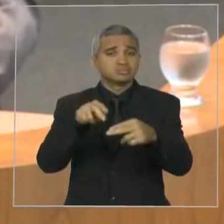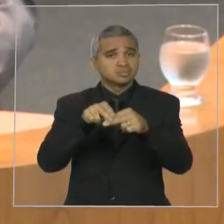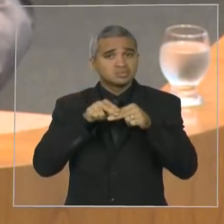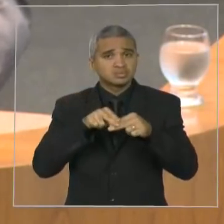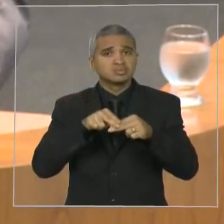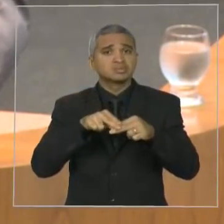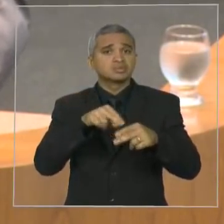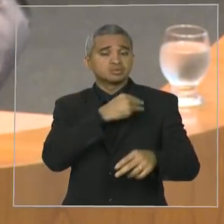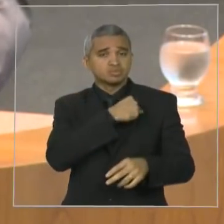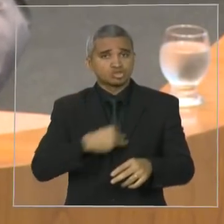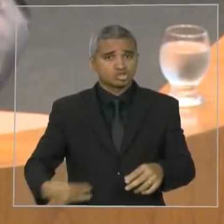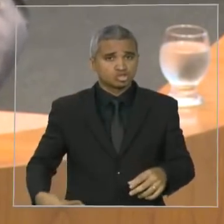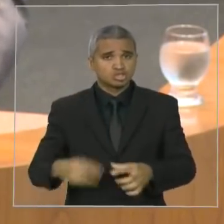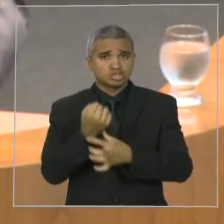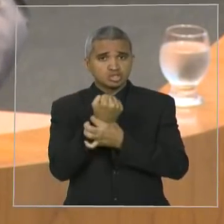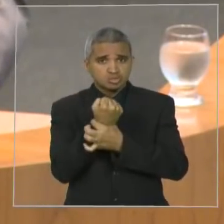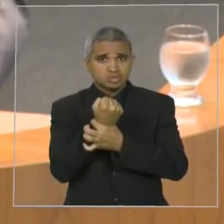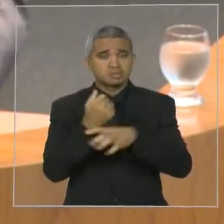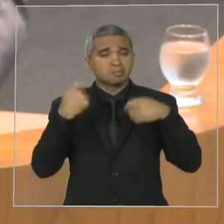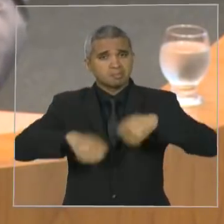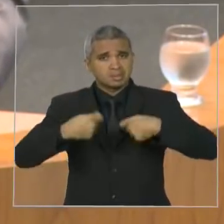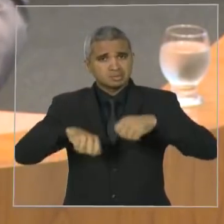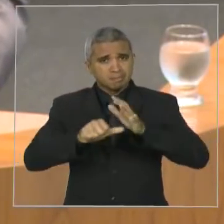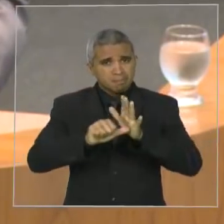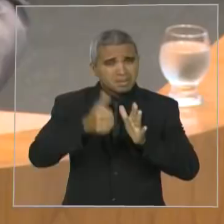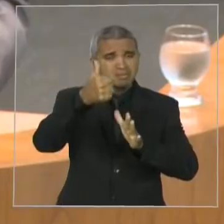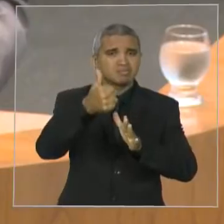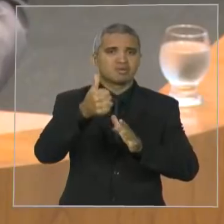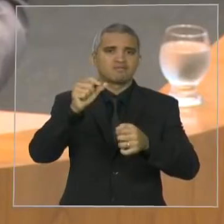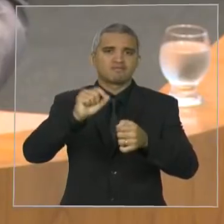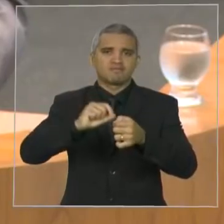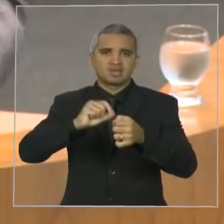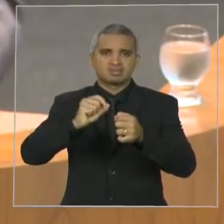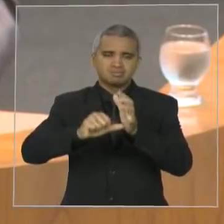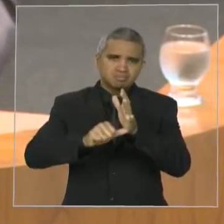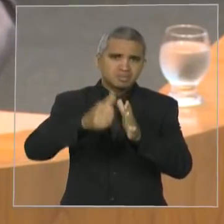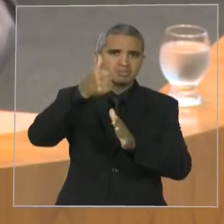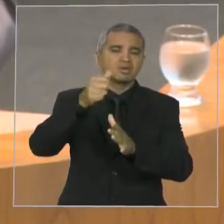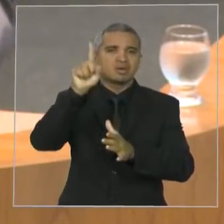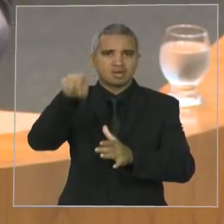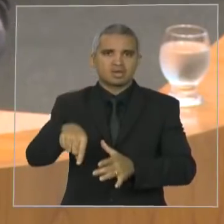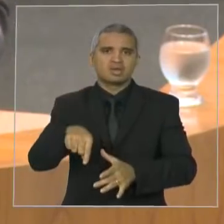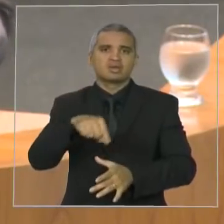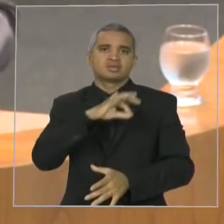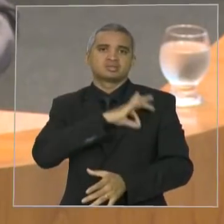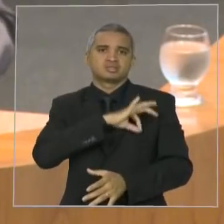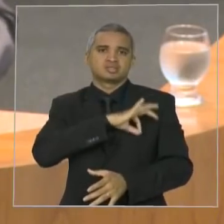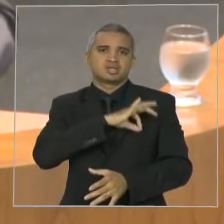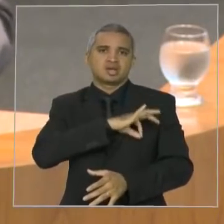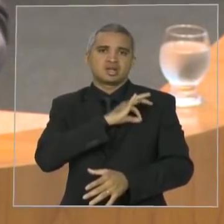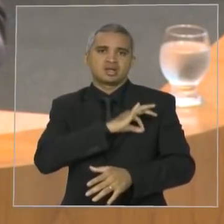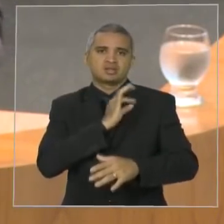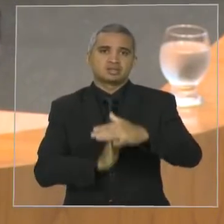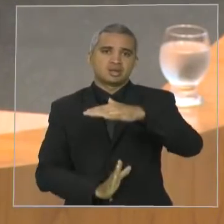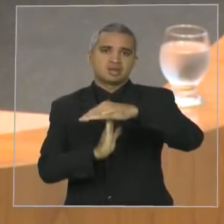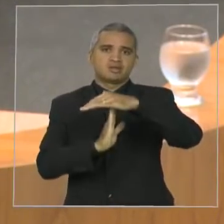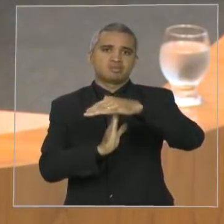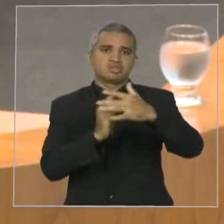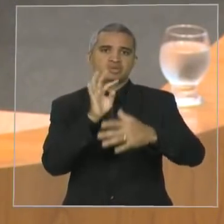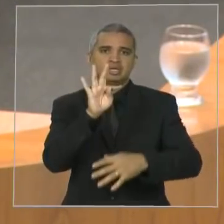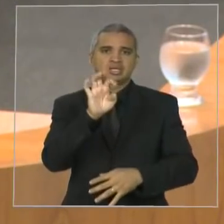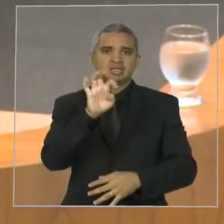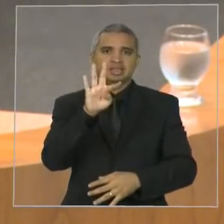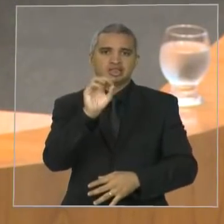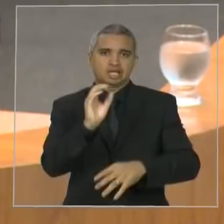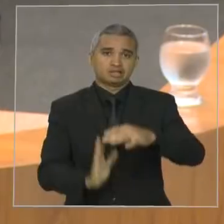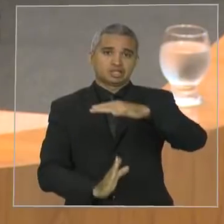que ter um teto mínimo. E o máximo o Estado pode dar. O Estado do Maranhão está numa situação boa. Eu vou pagar mais do que